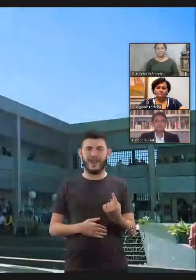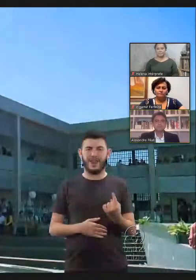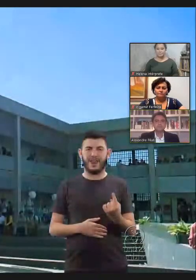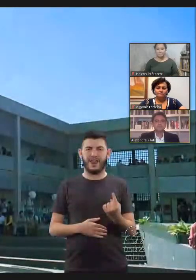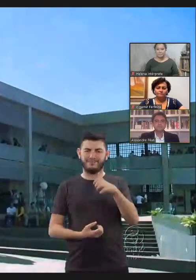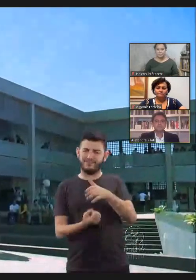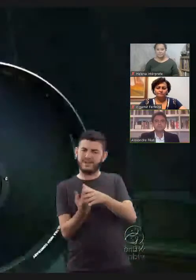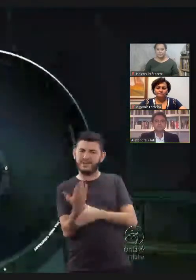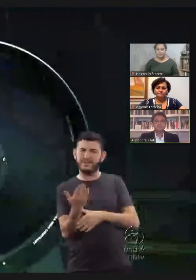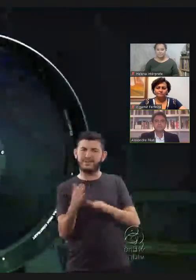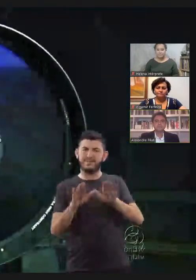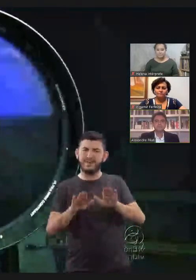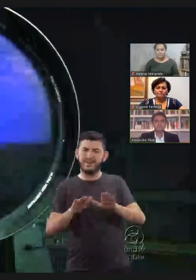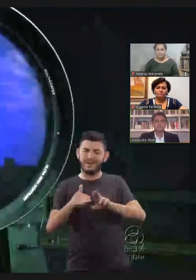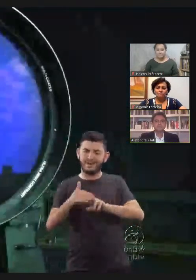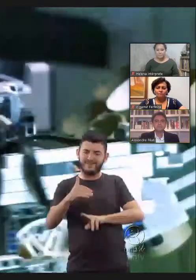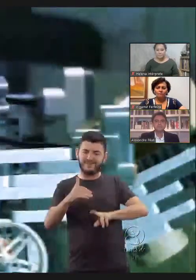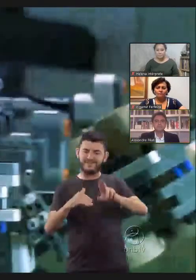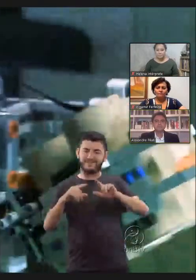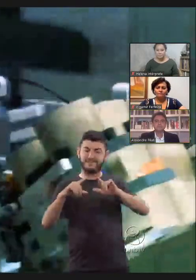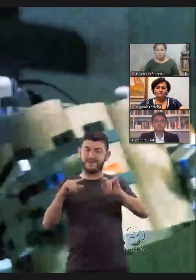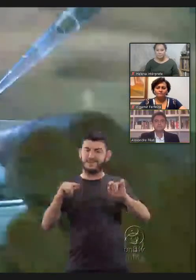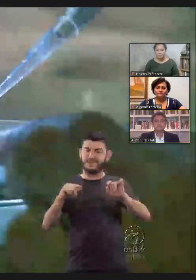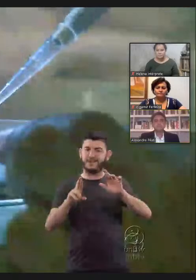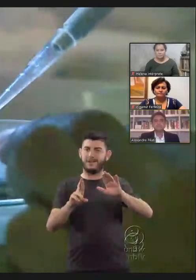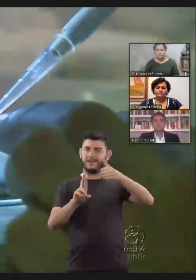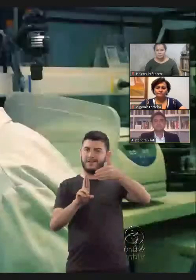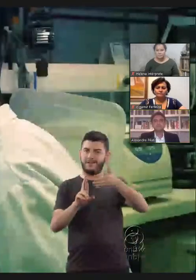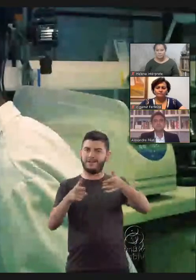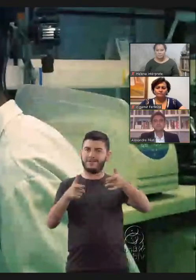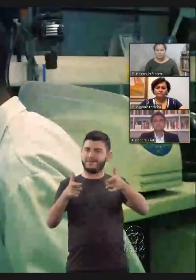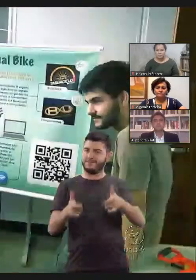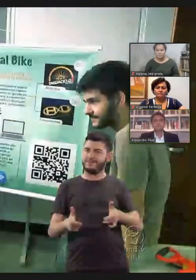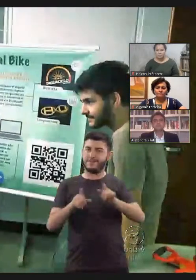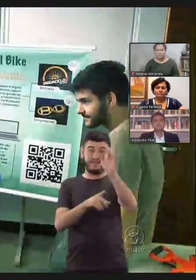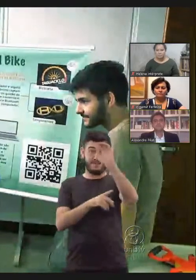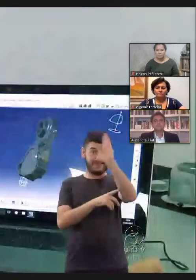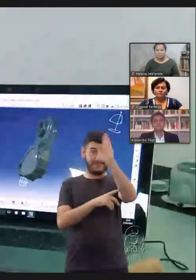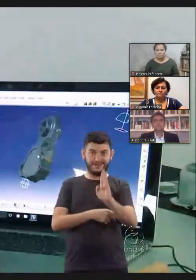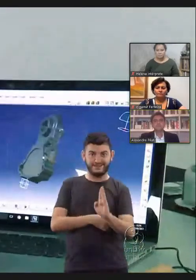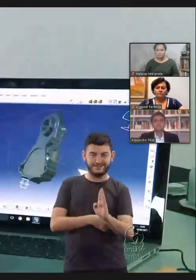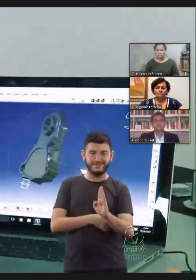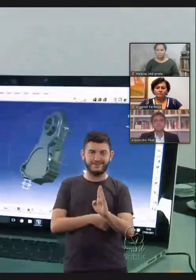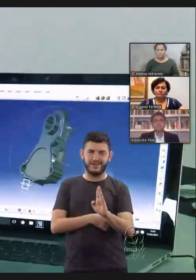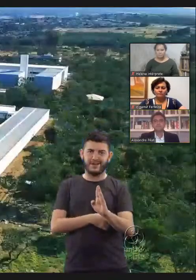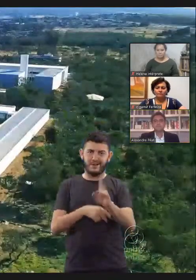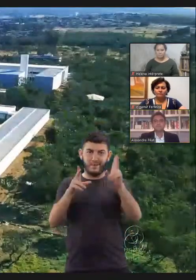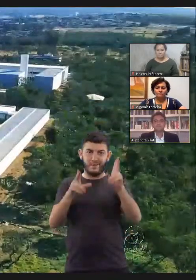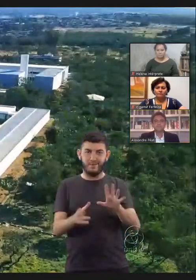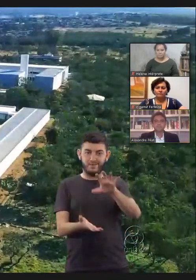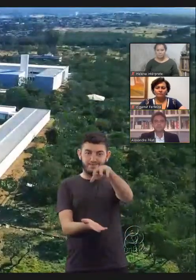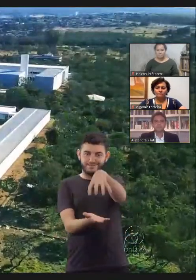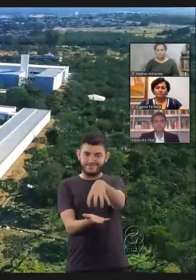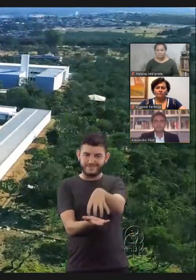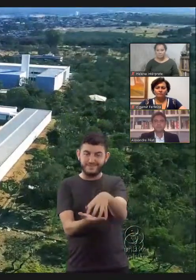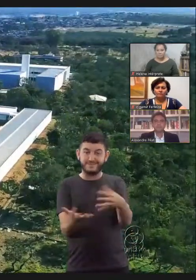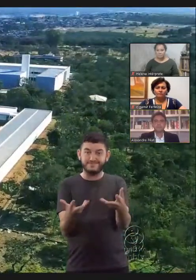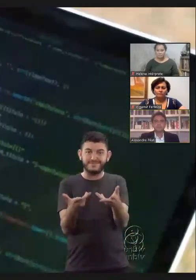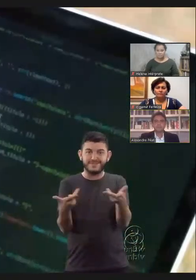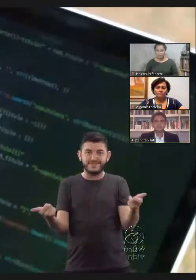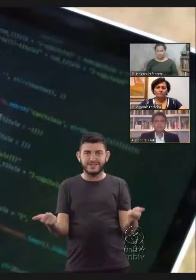Desde a sua criação, a Universidade de Brasília é referência local e nacional como um centro